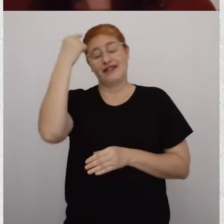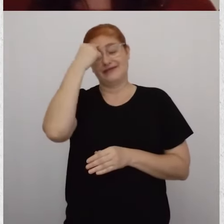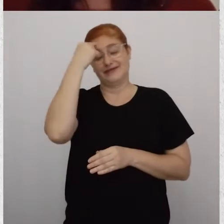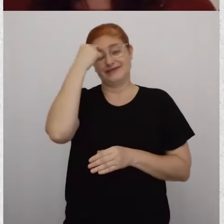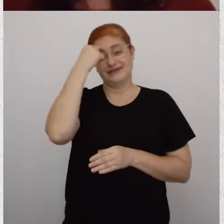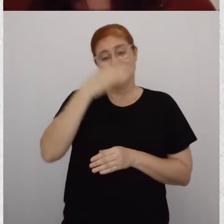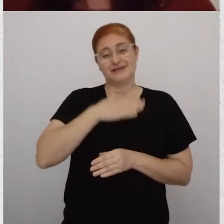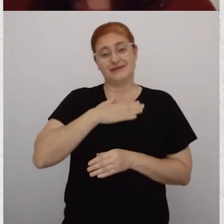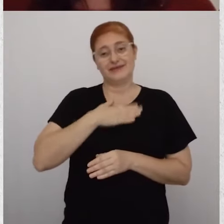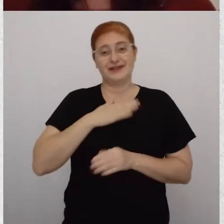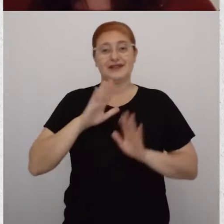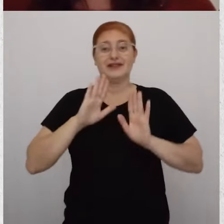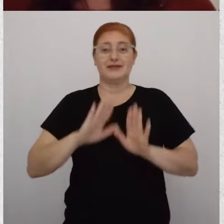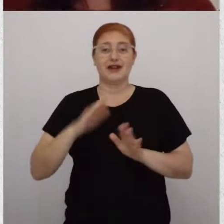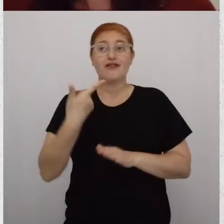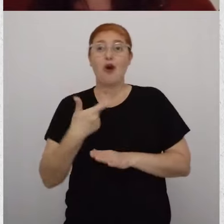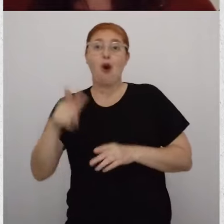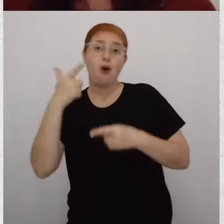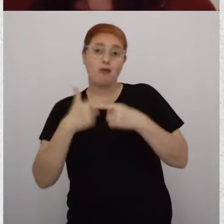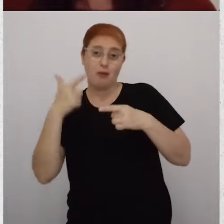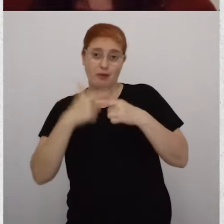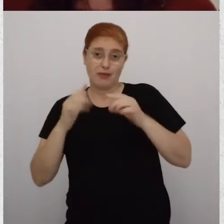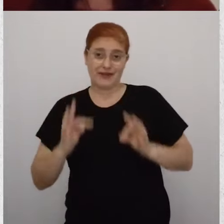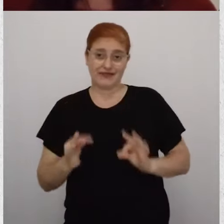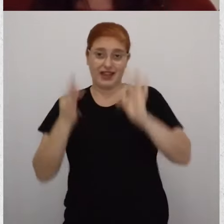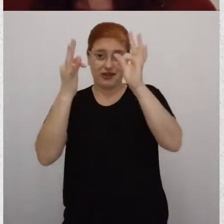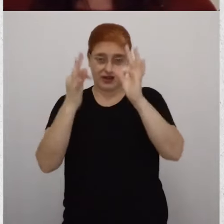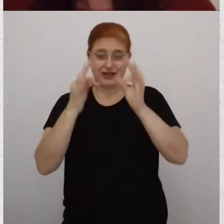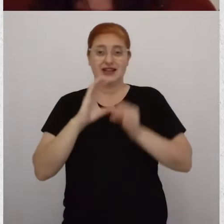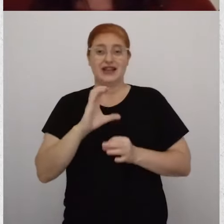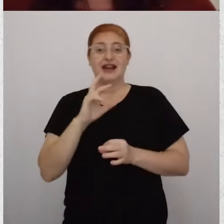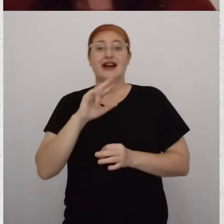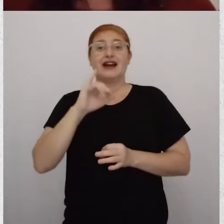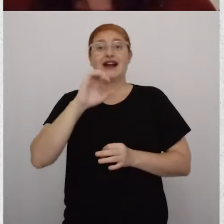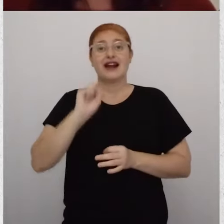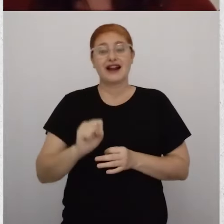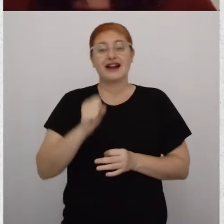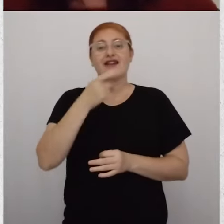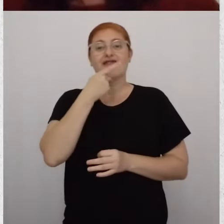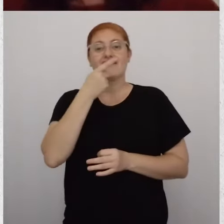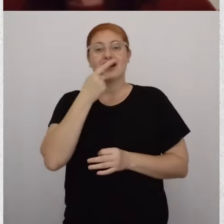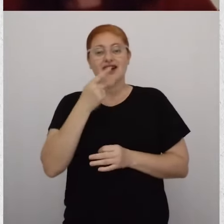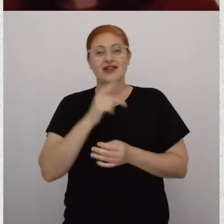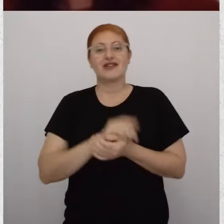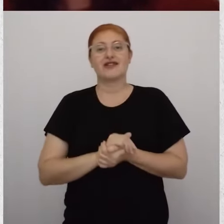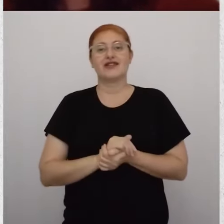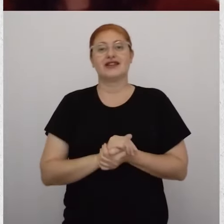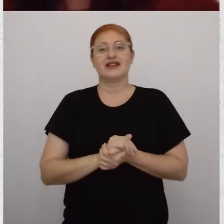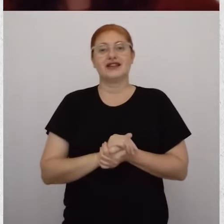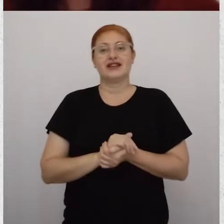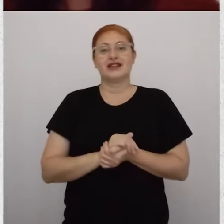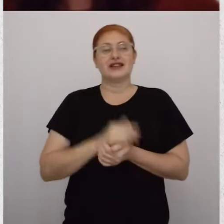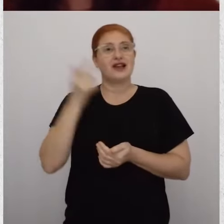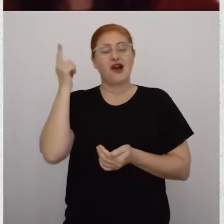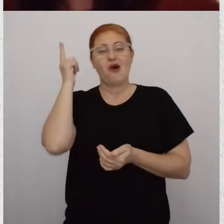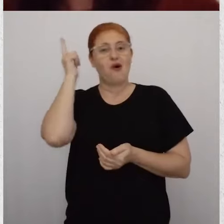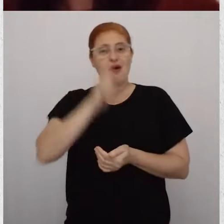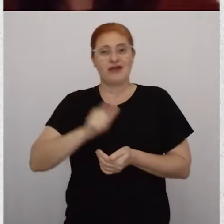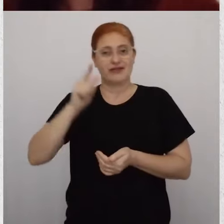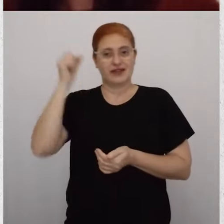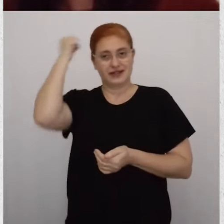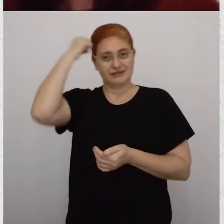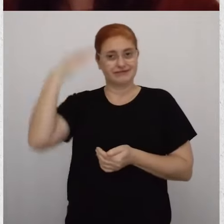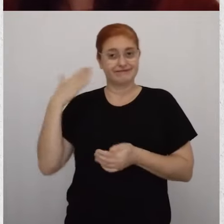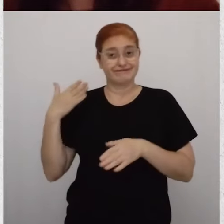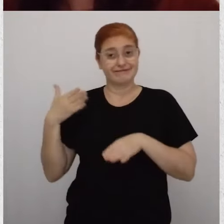DO, defeito da operadora. Mas a Cris acaba de colocar aqui que o problema é lá, a Simone não está conseguindo.